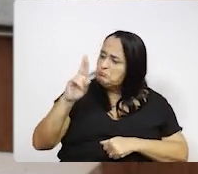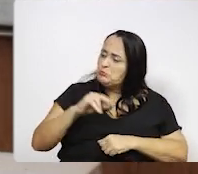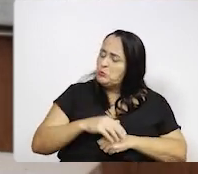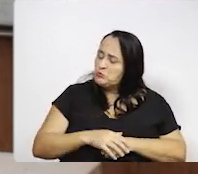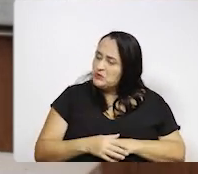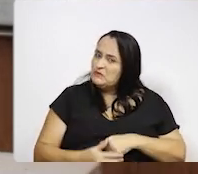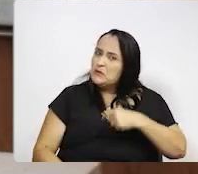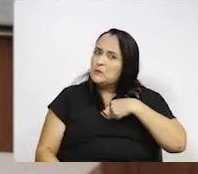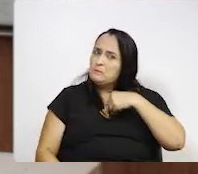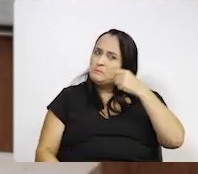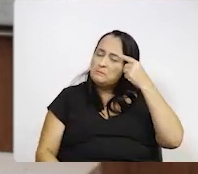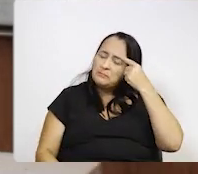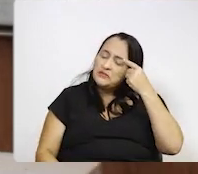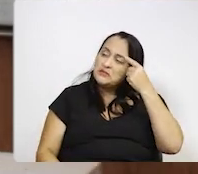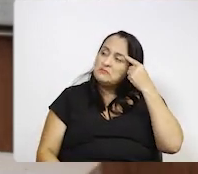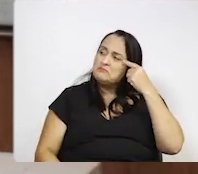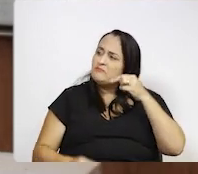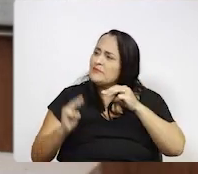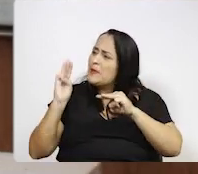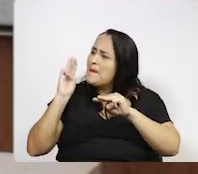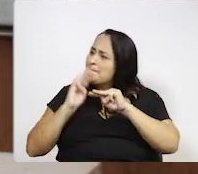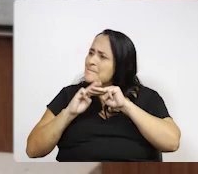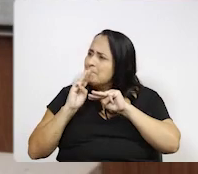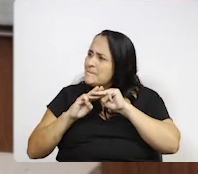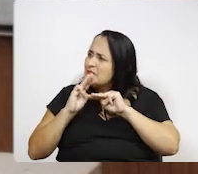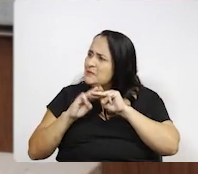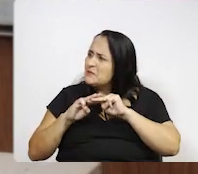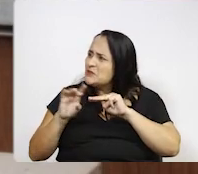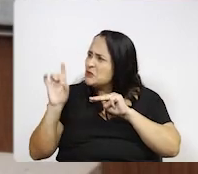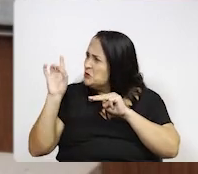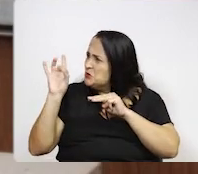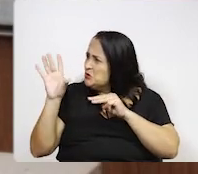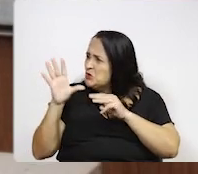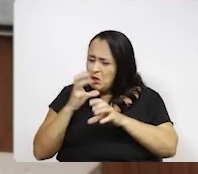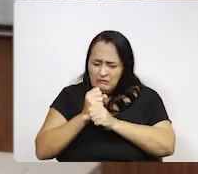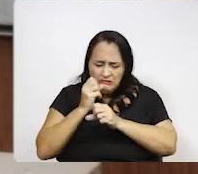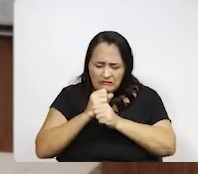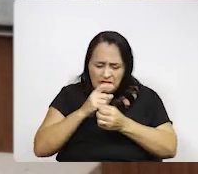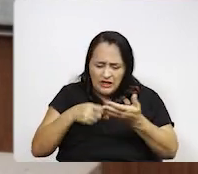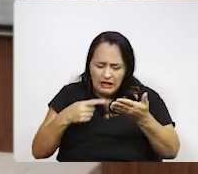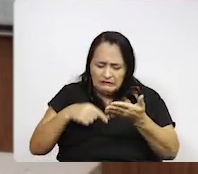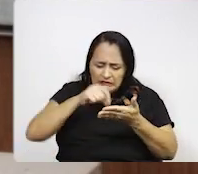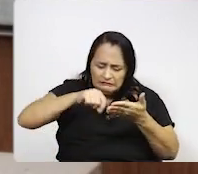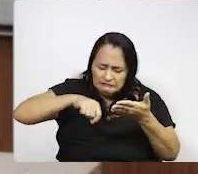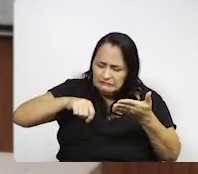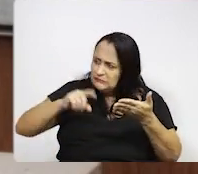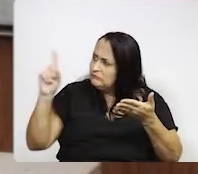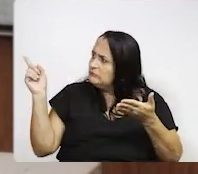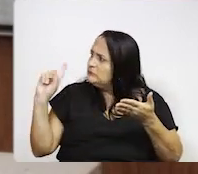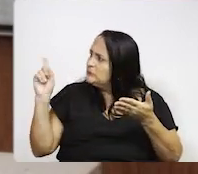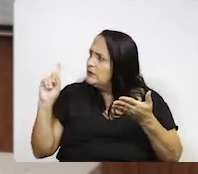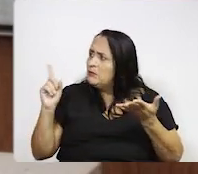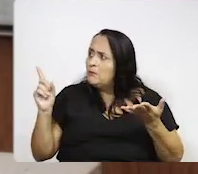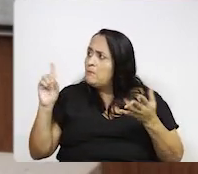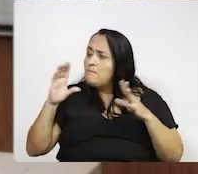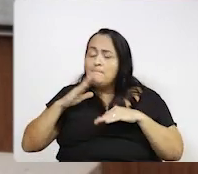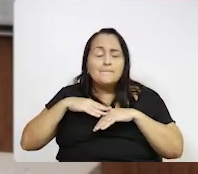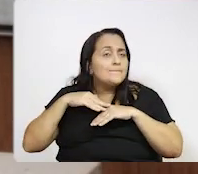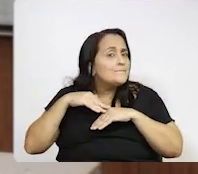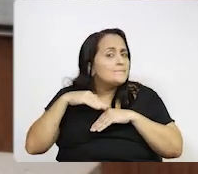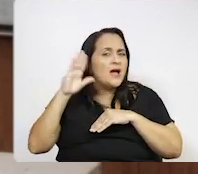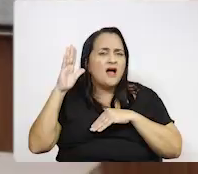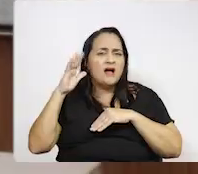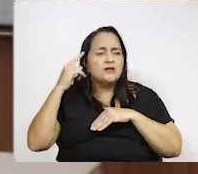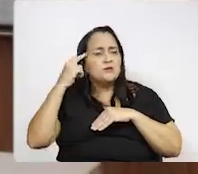pensando. Matemática é muito mais do que fazer apenas contas no caderno. Jamais ia imaginar que dava pra usar